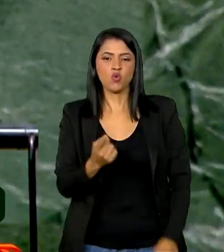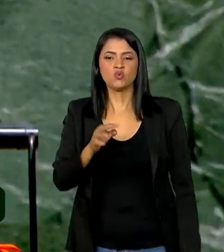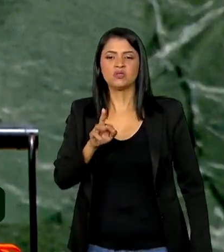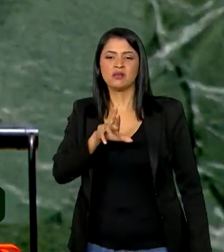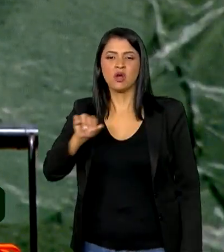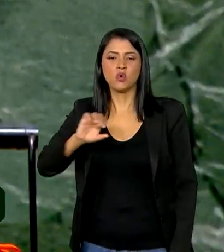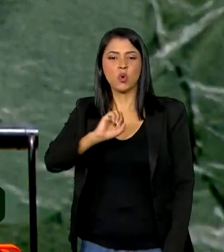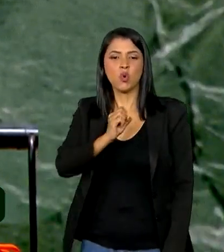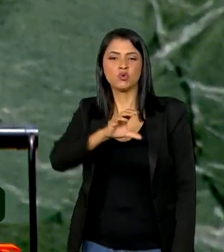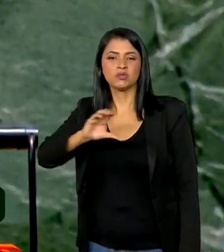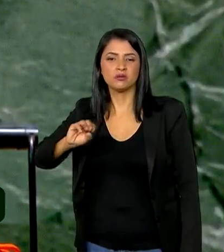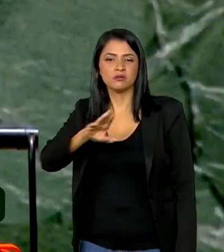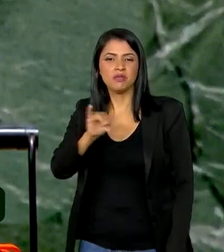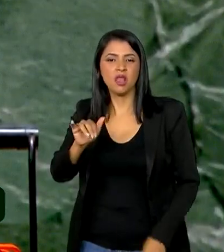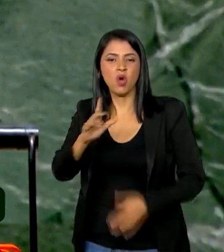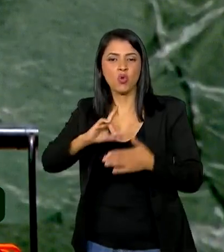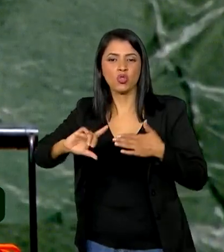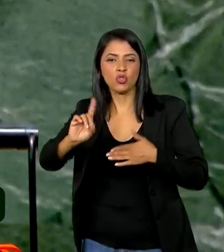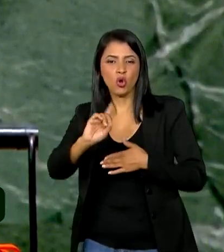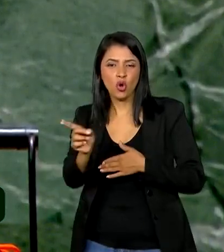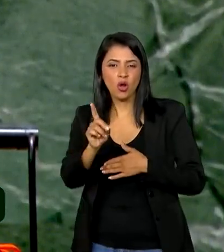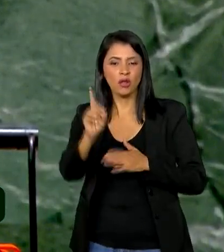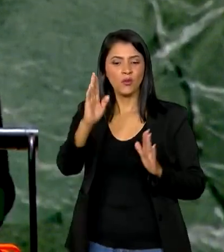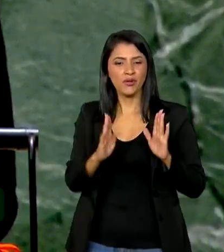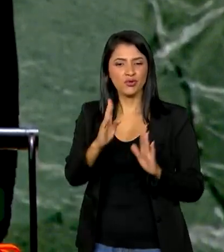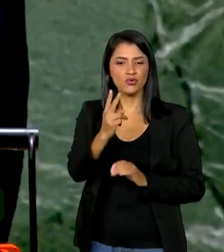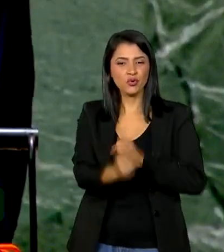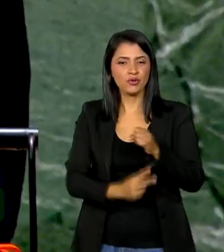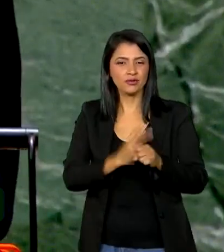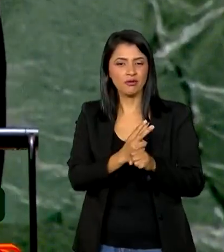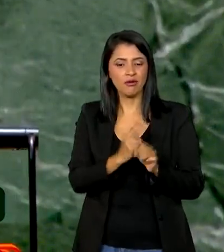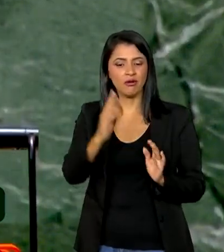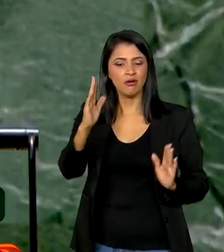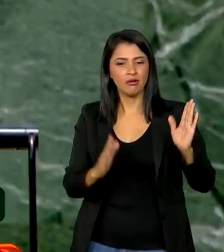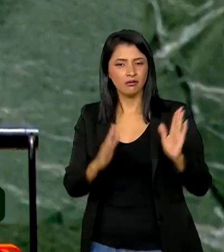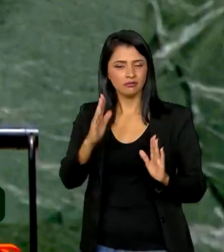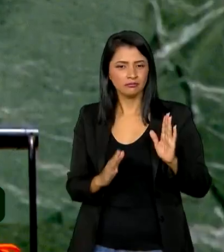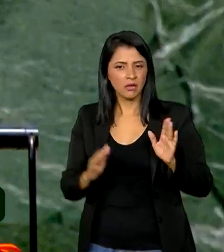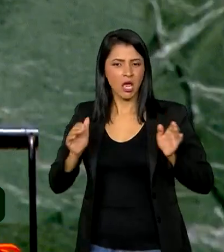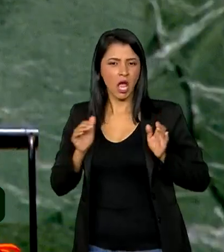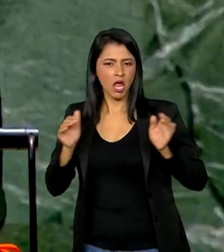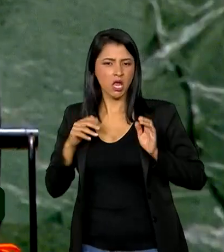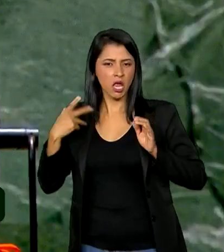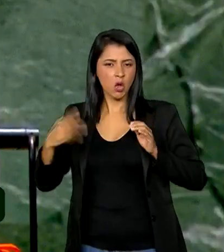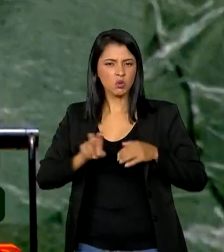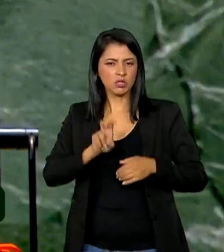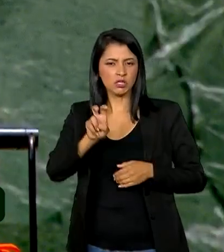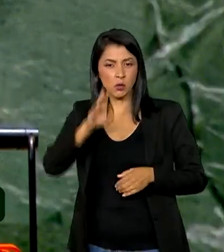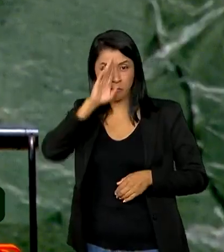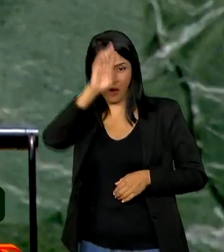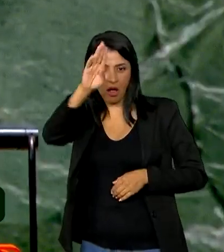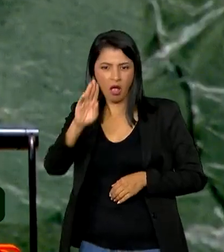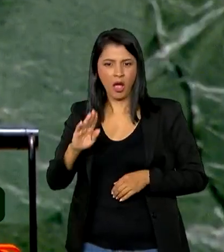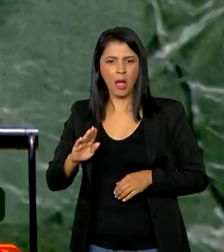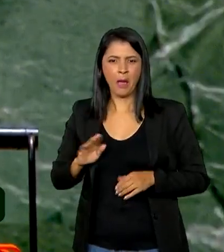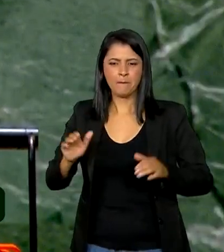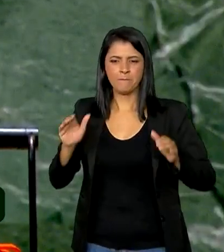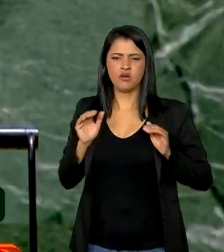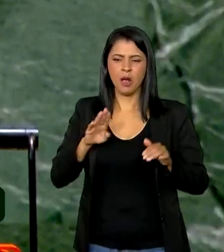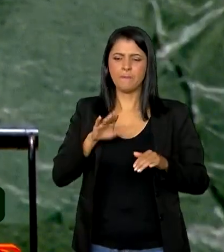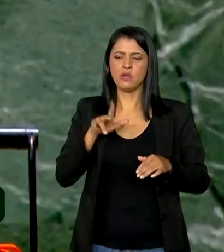800 bilhões de dólares nos últimos 2 anos. A fortuna dos 5 principais bilionários mais que